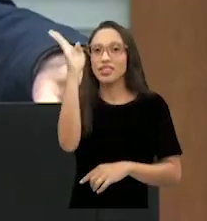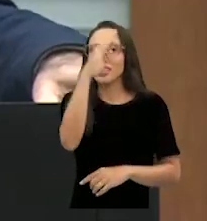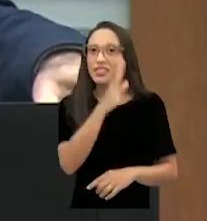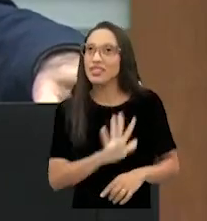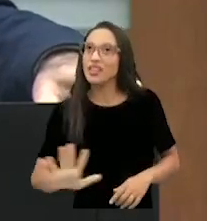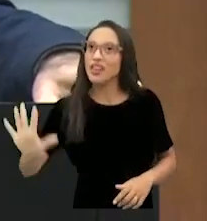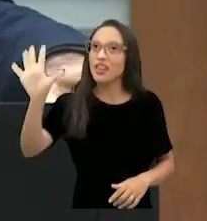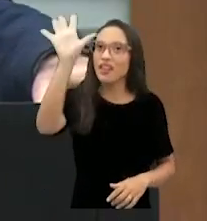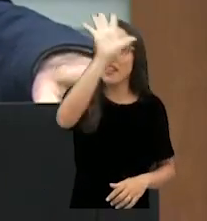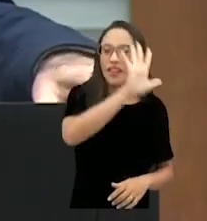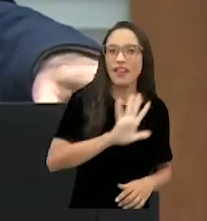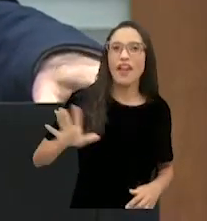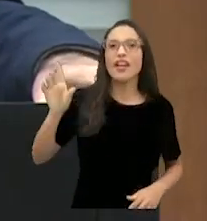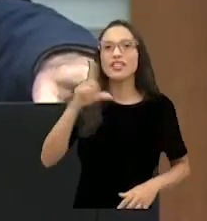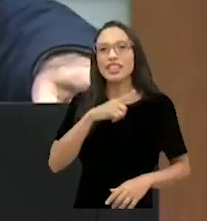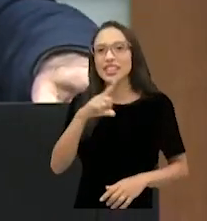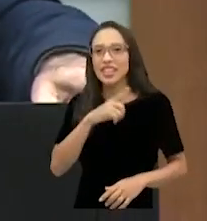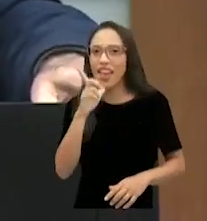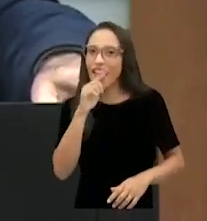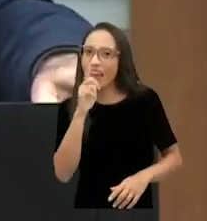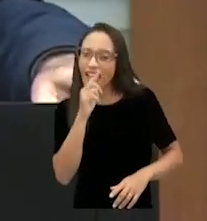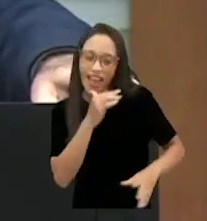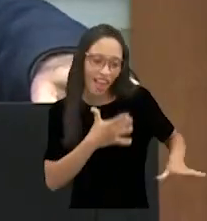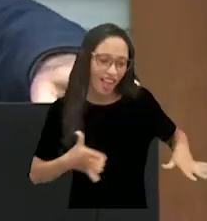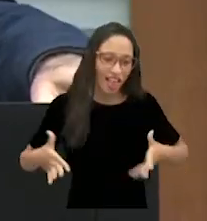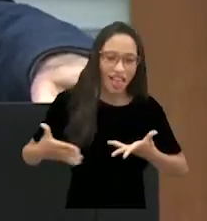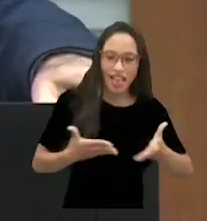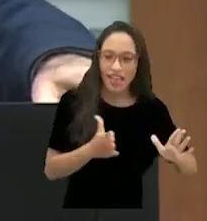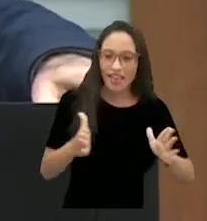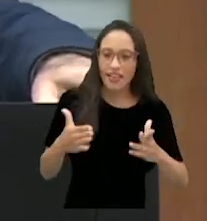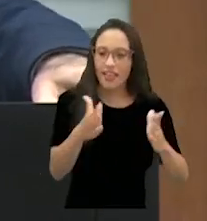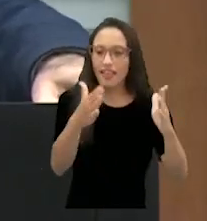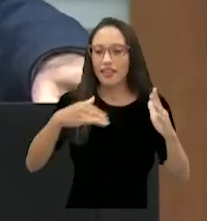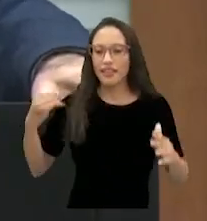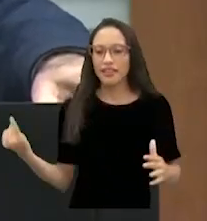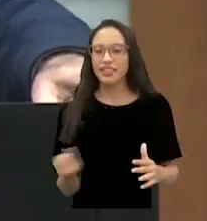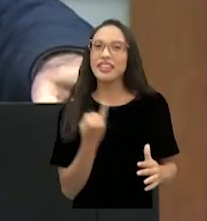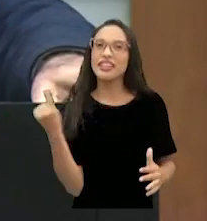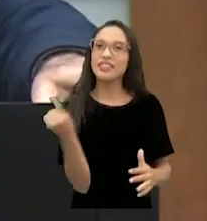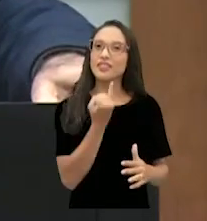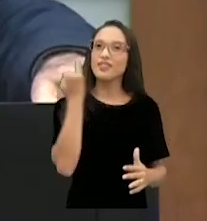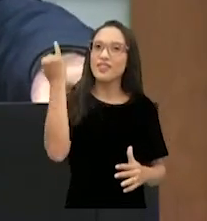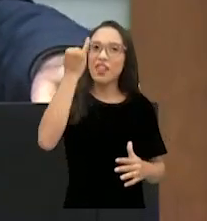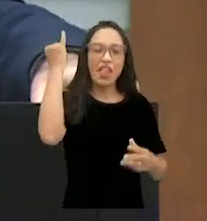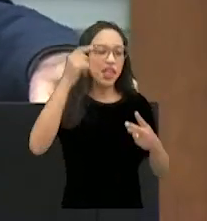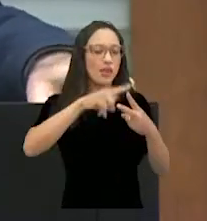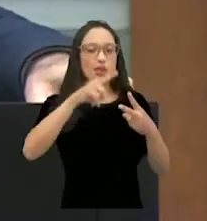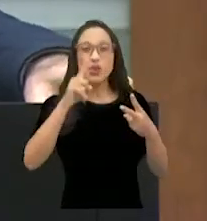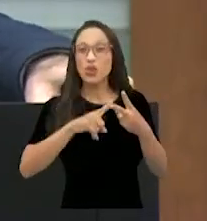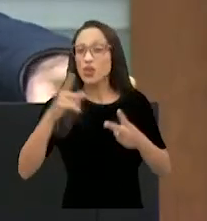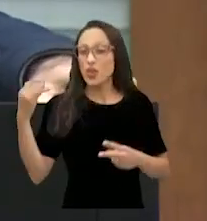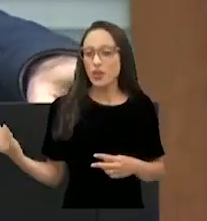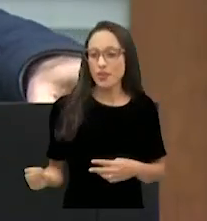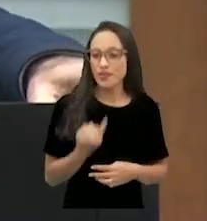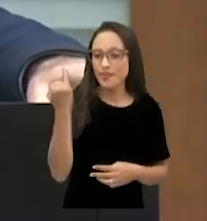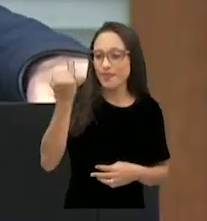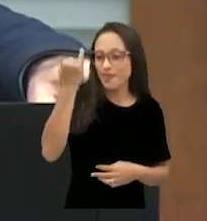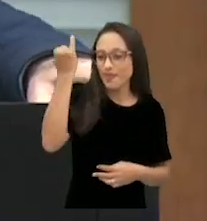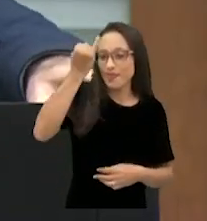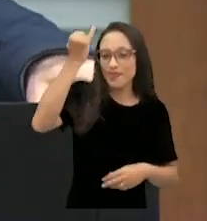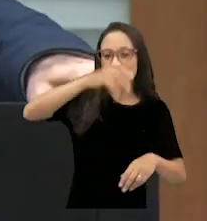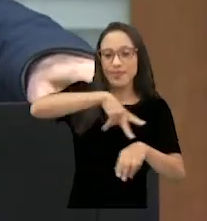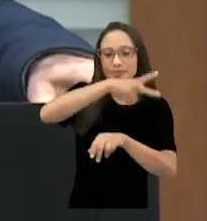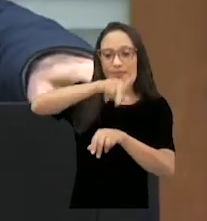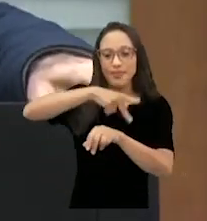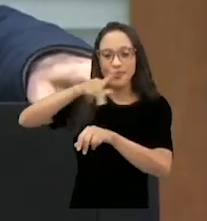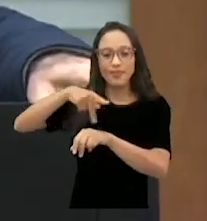8 bacias hidrográficas, das 2 mais importantes do país,